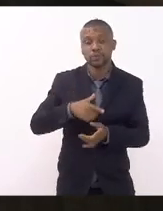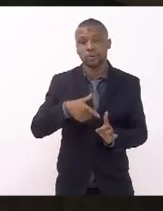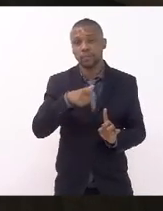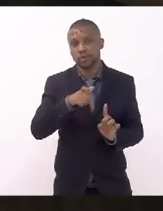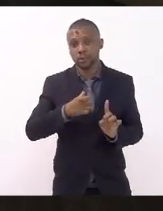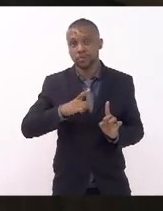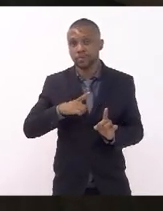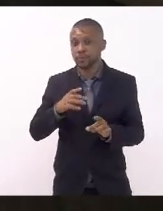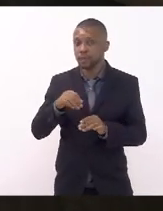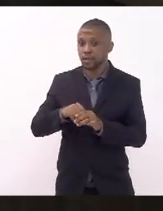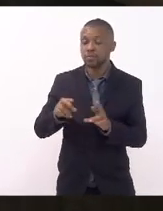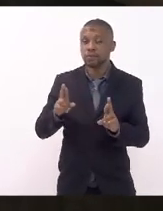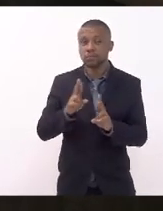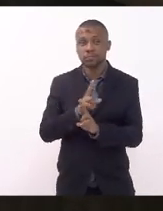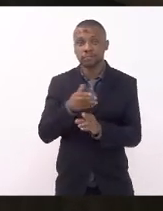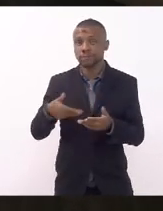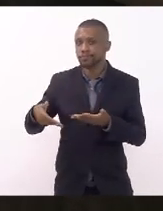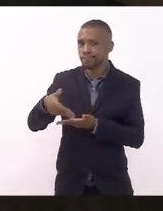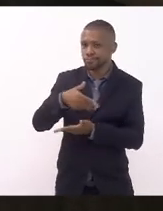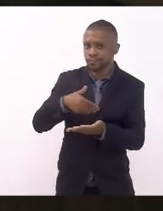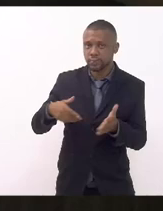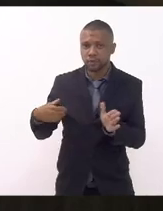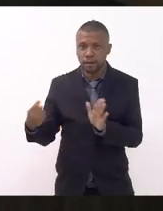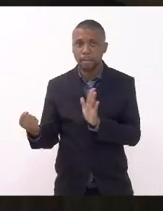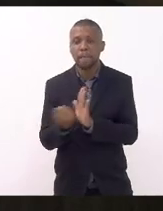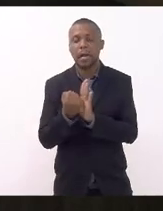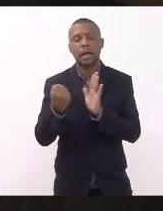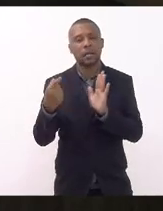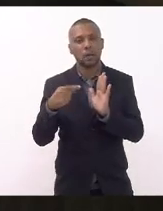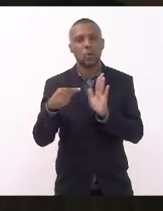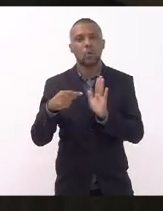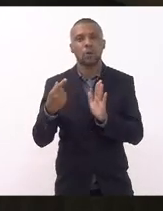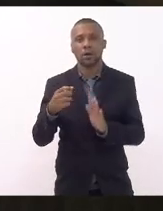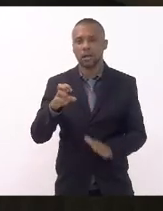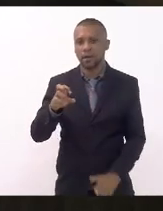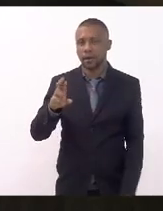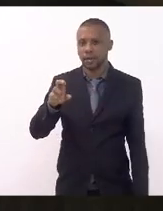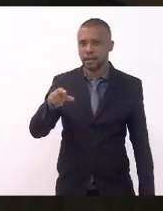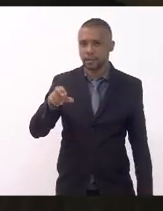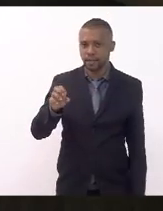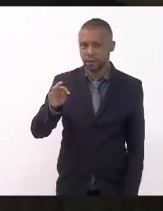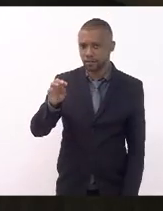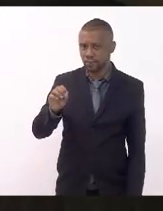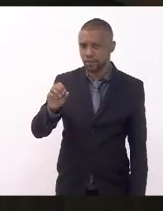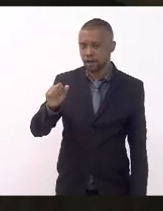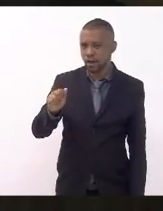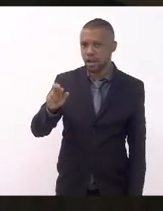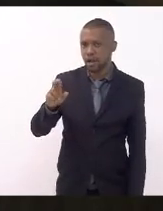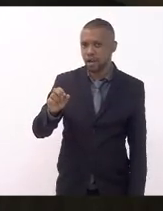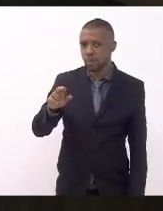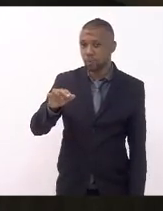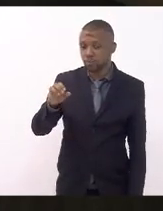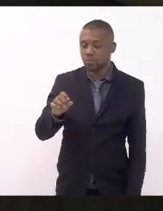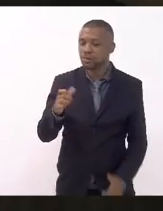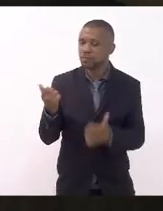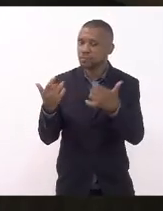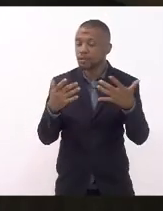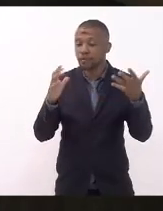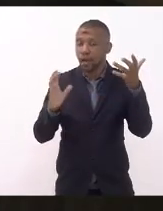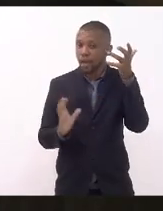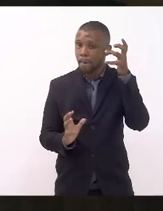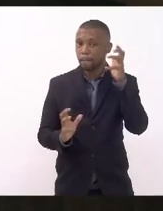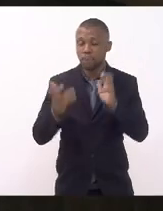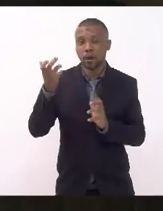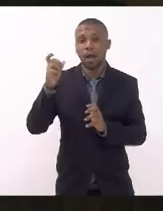passou pelo Ministério das Relações Exteriores e deixou uma marca deletéria, chamada Ernesto Araújo, que dizia que as mudanças climáticas eram